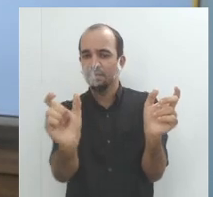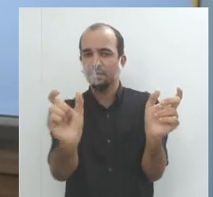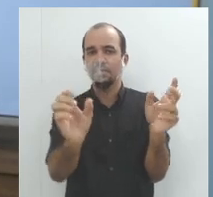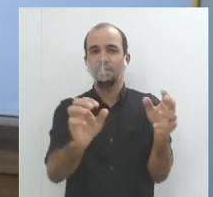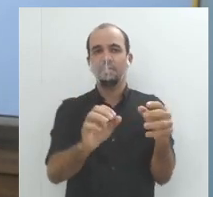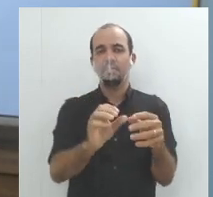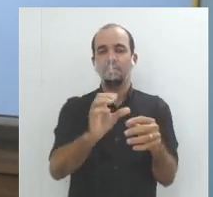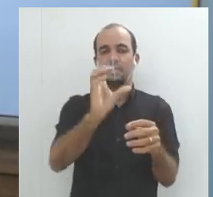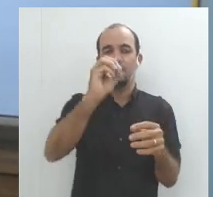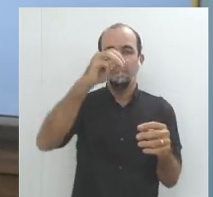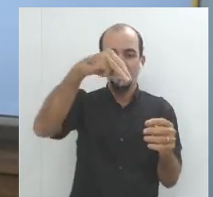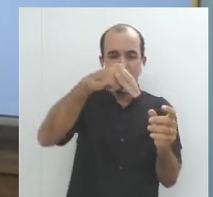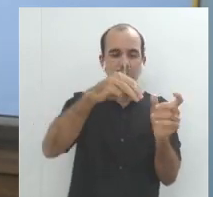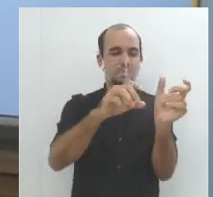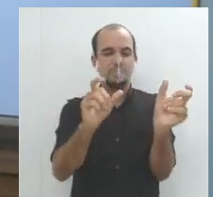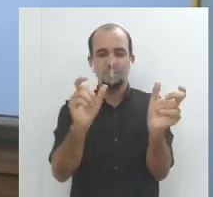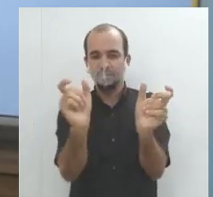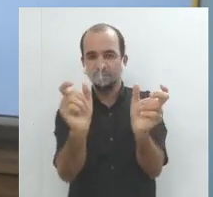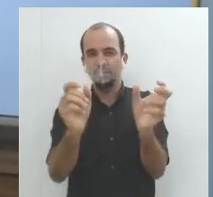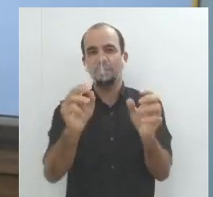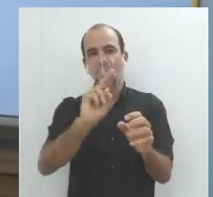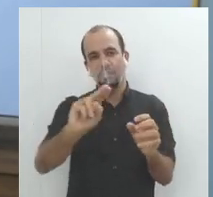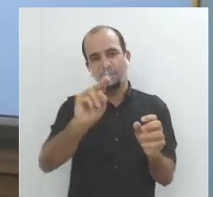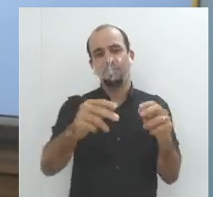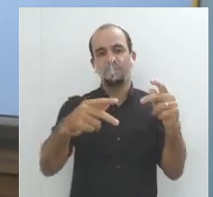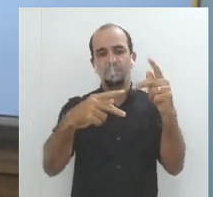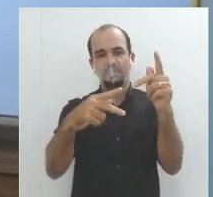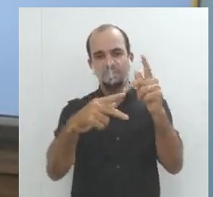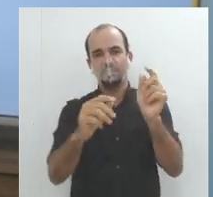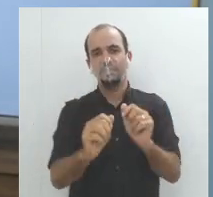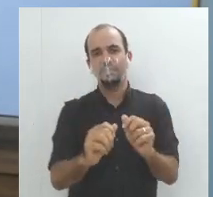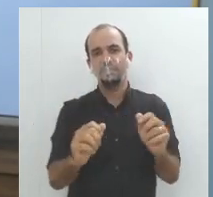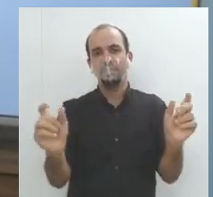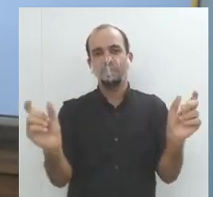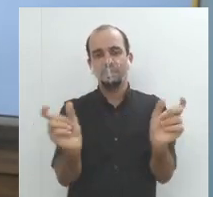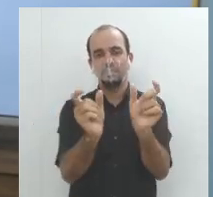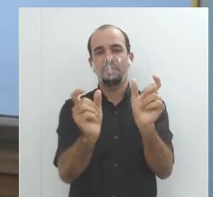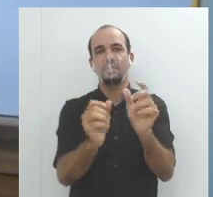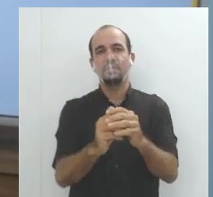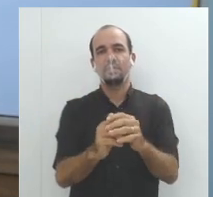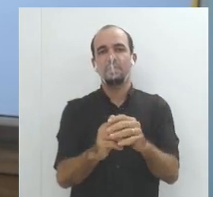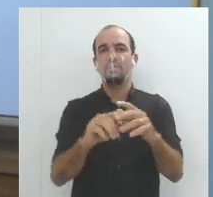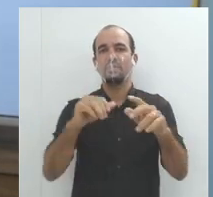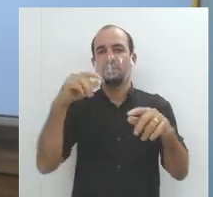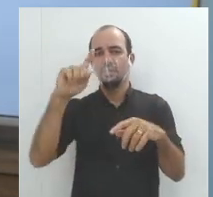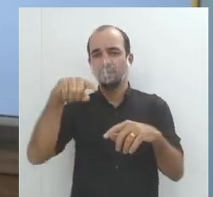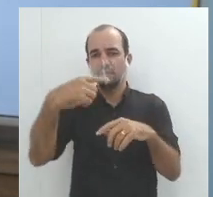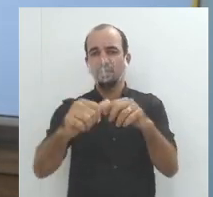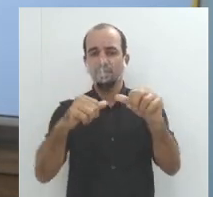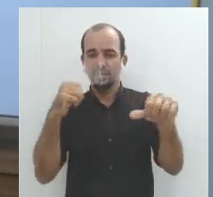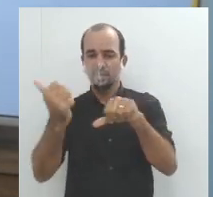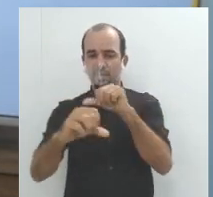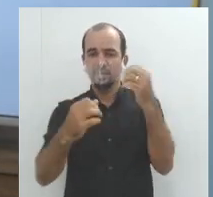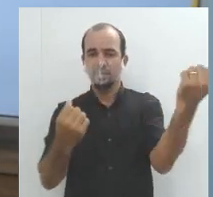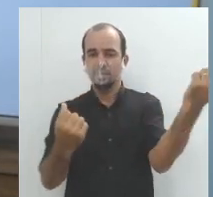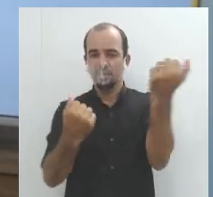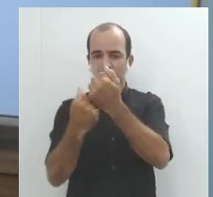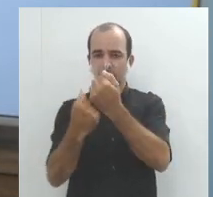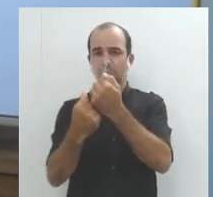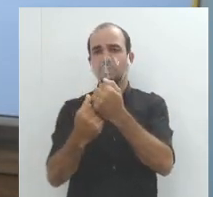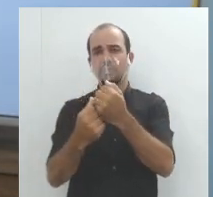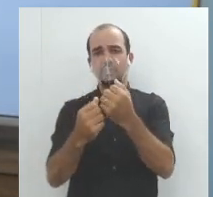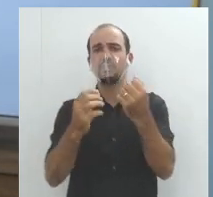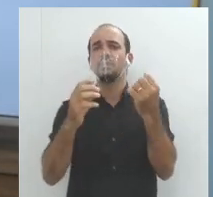tranquilidade. E houve uma troca muito fácil dessas palavras por uma outra equivalente,